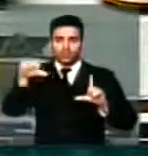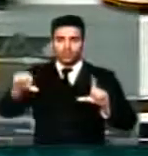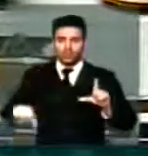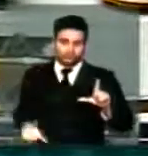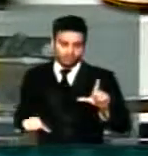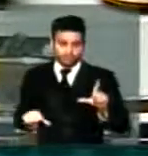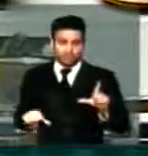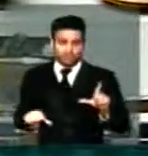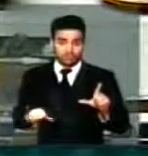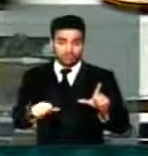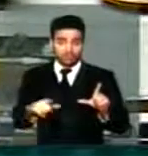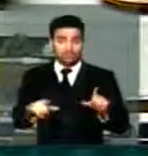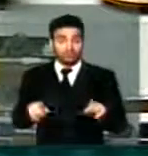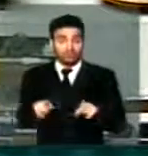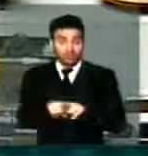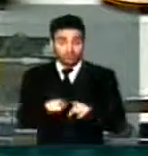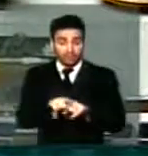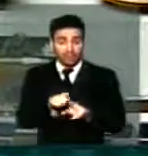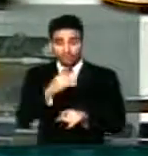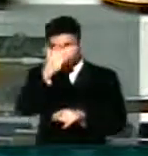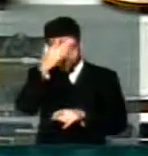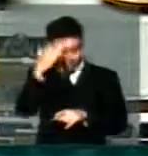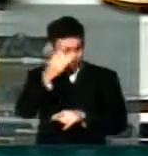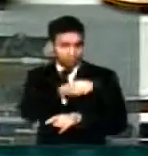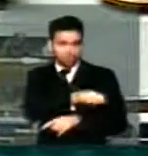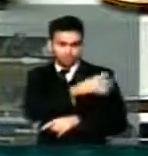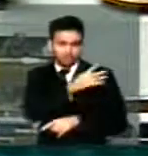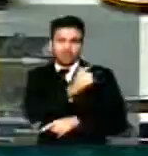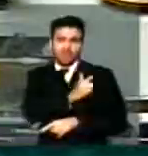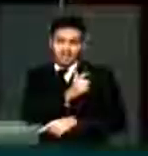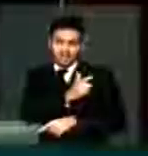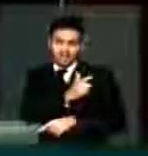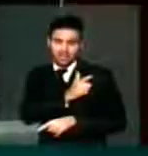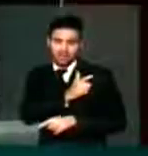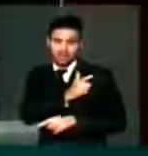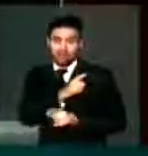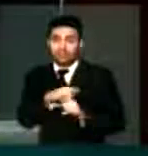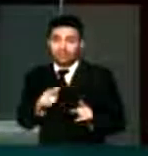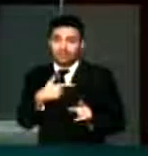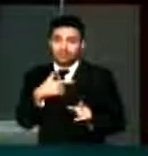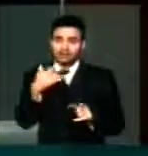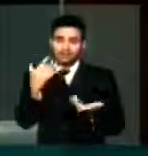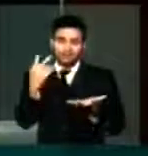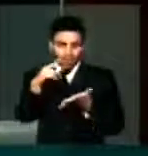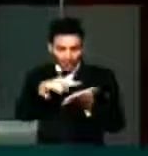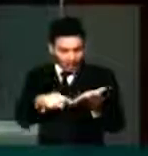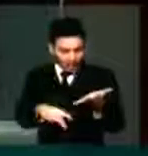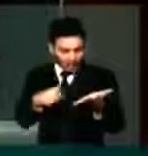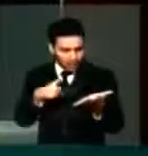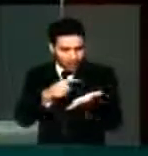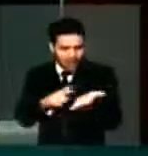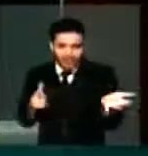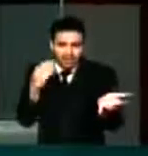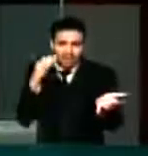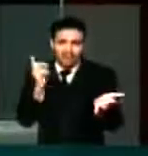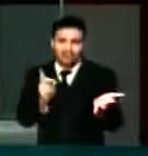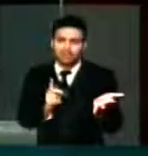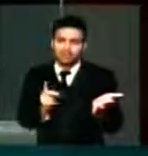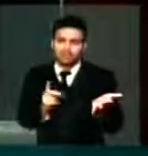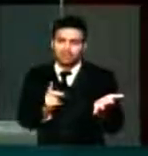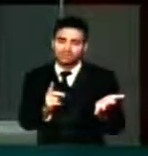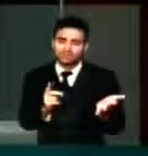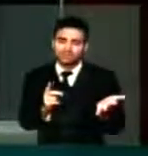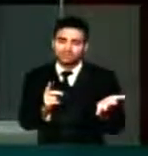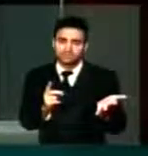do analfabeto funcional. 2/3 da população brasileira lê, mas não entende o que está lendo.